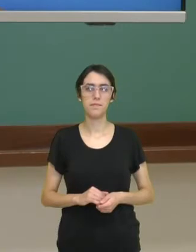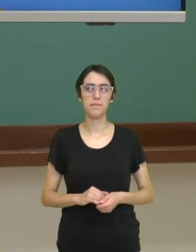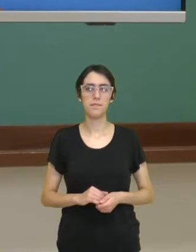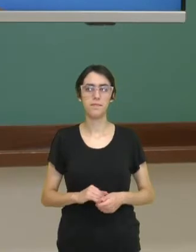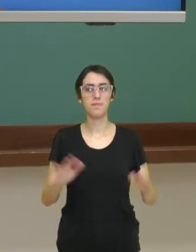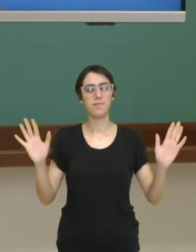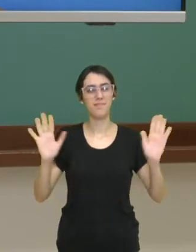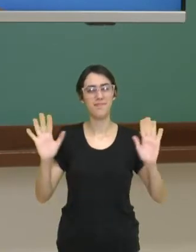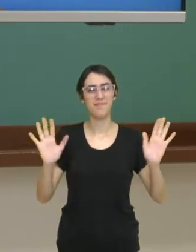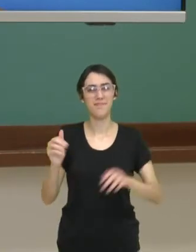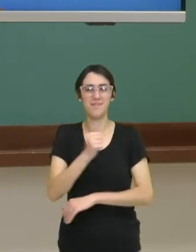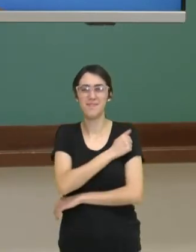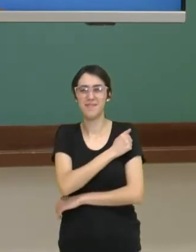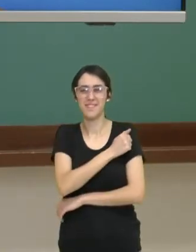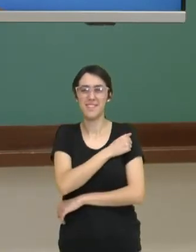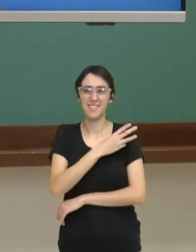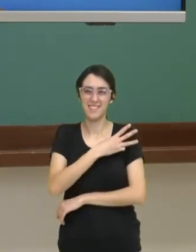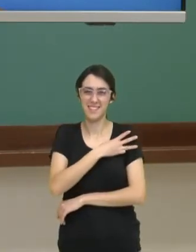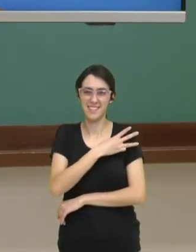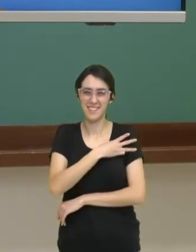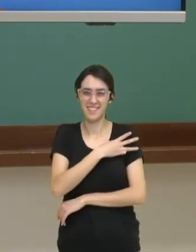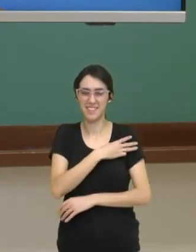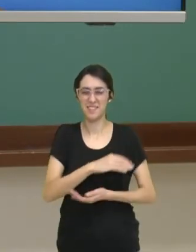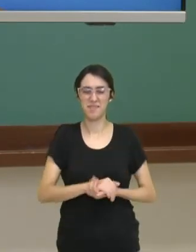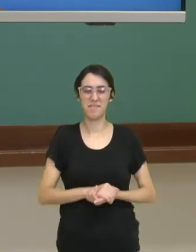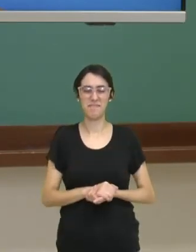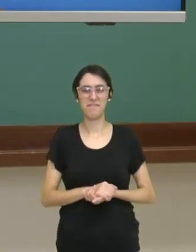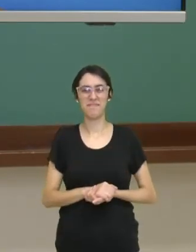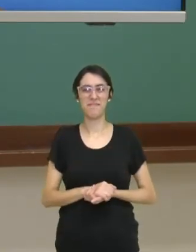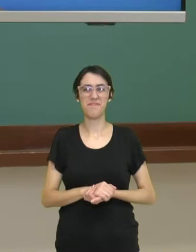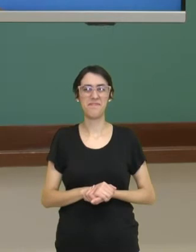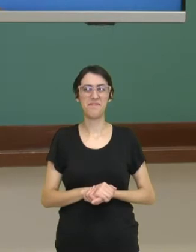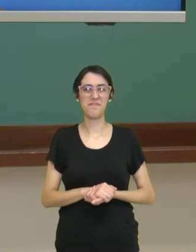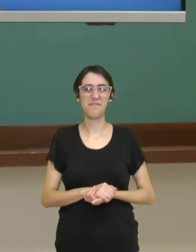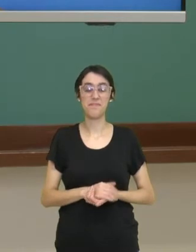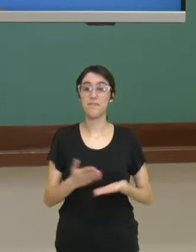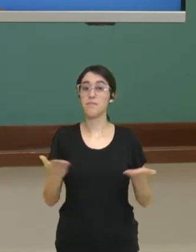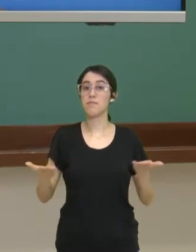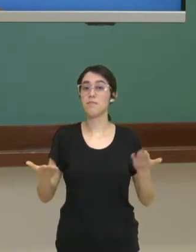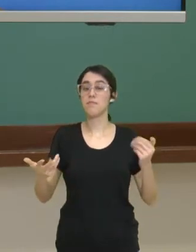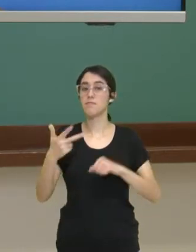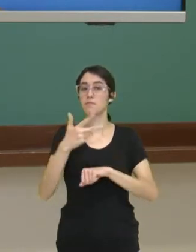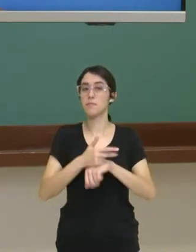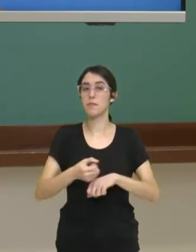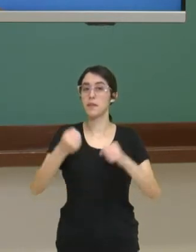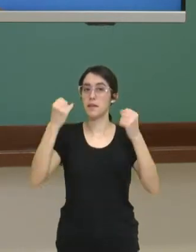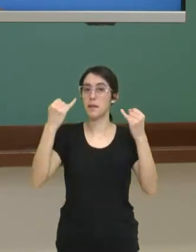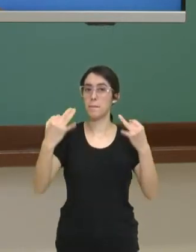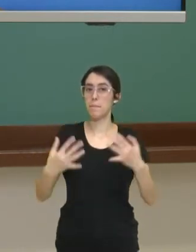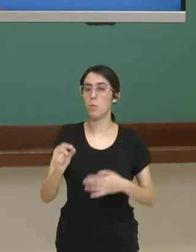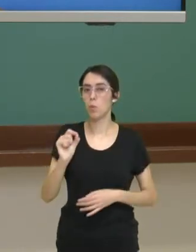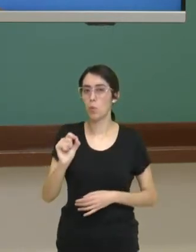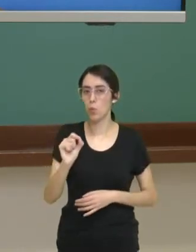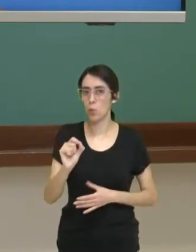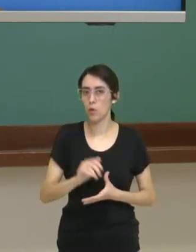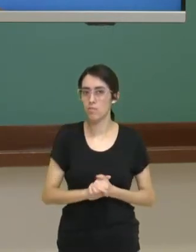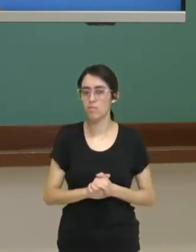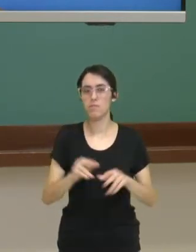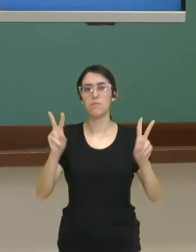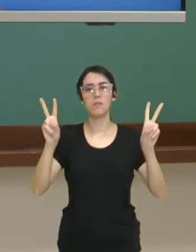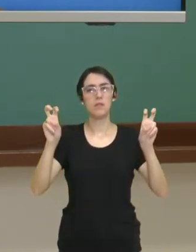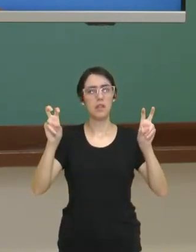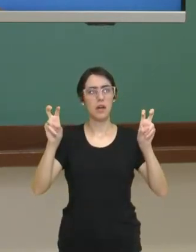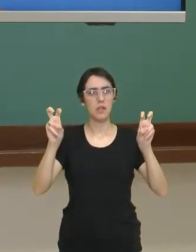Olá, estudantes da terceira série do ensino médio. Neste vídeo nós vamos conversar sobre um assunto que já está